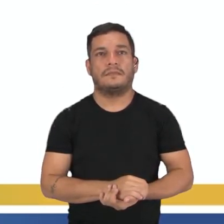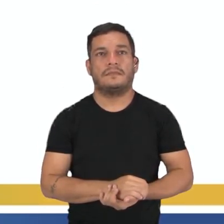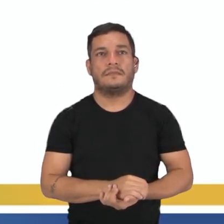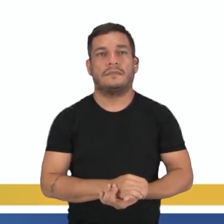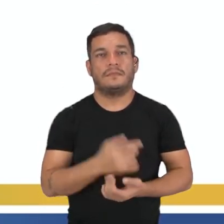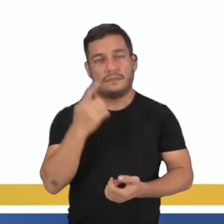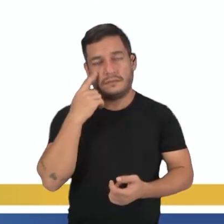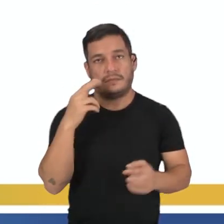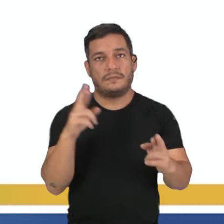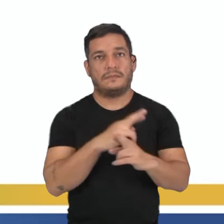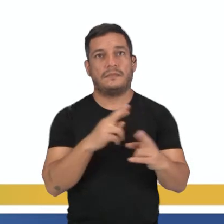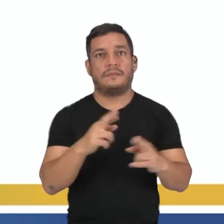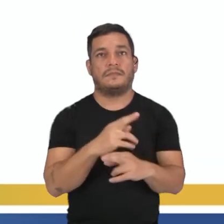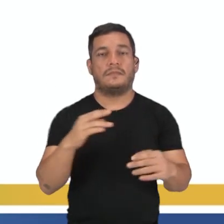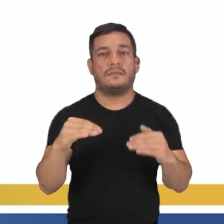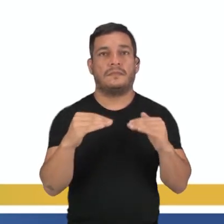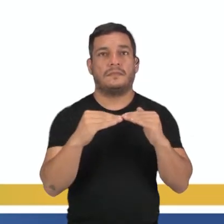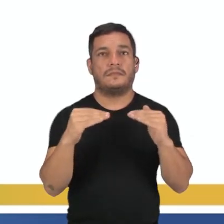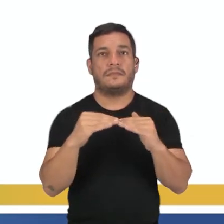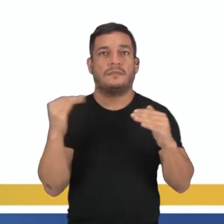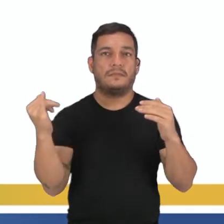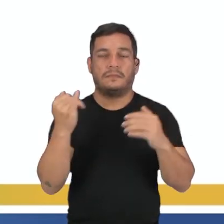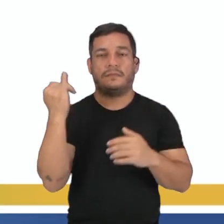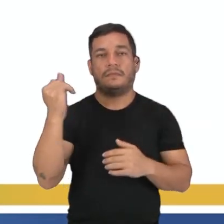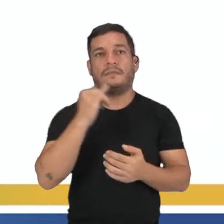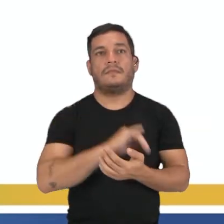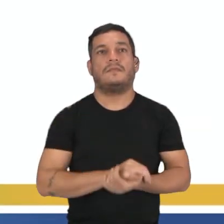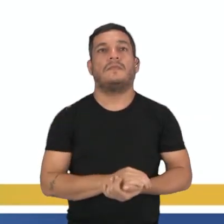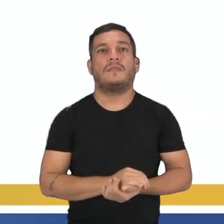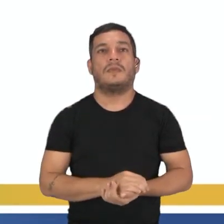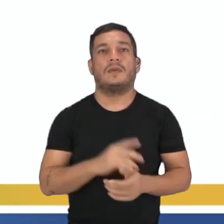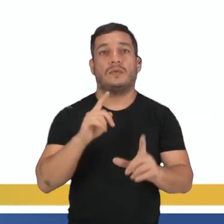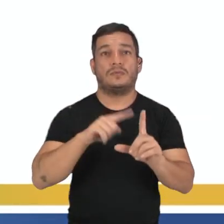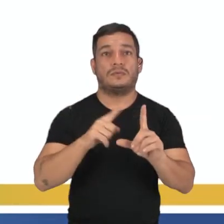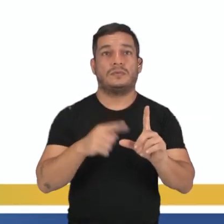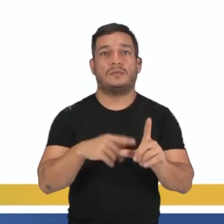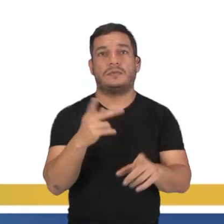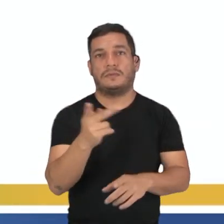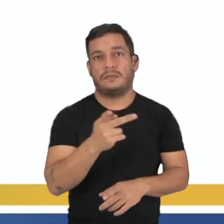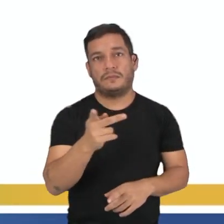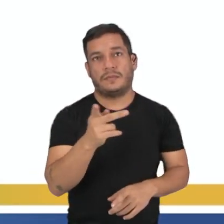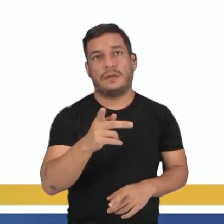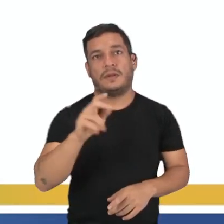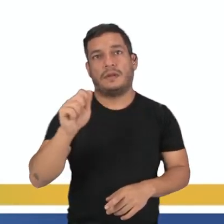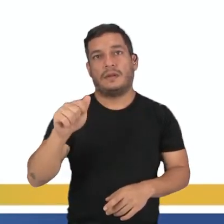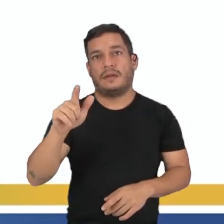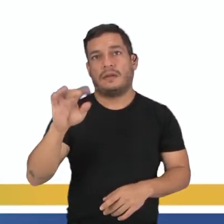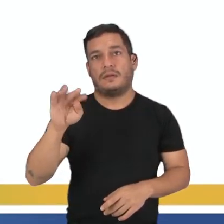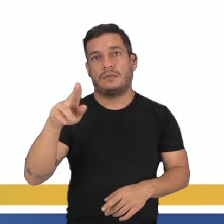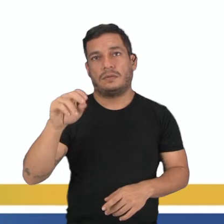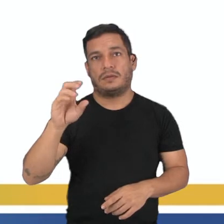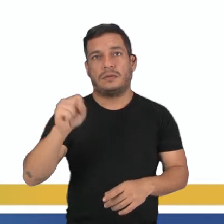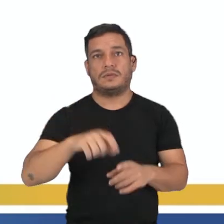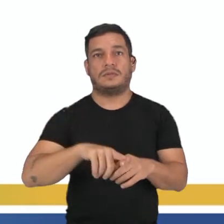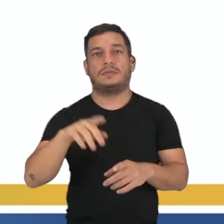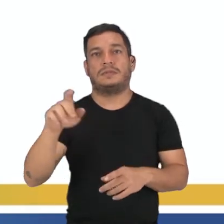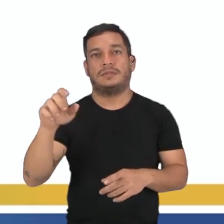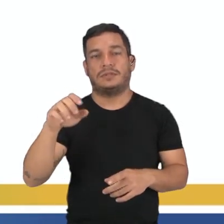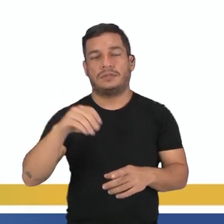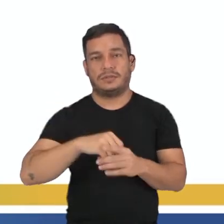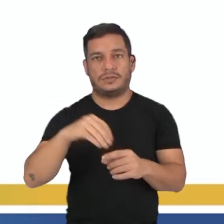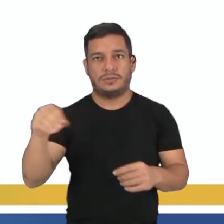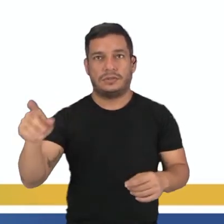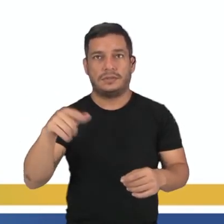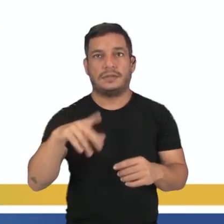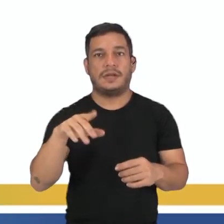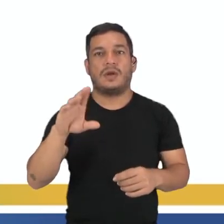Então, vamos ver algumas relações de igualdade importantes. Os ângulos que formam um par de alternos externos, eles são